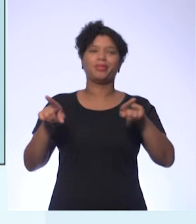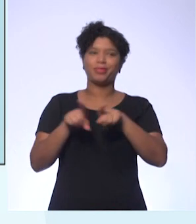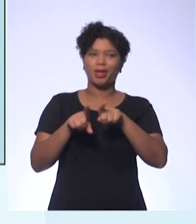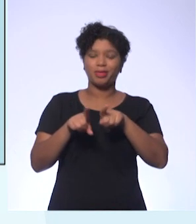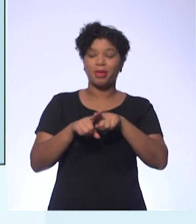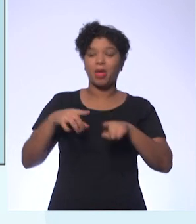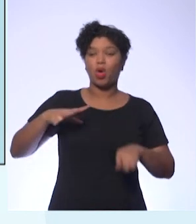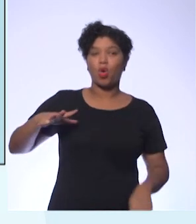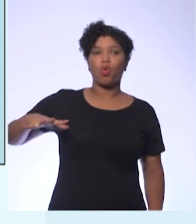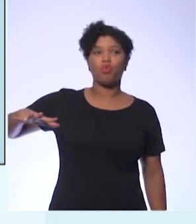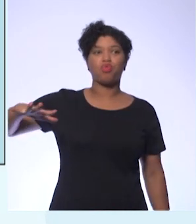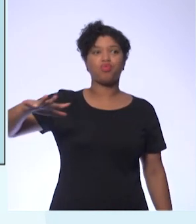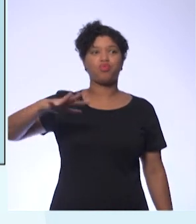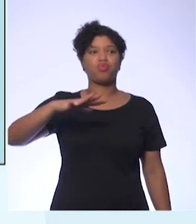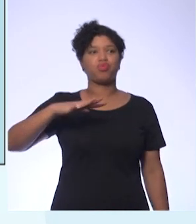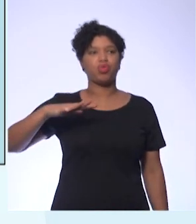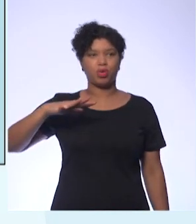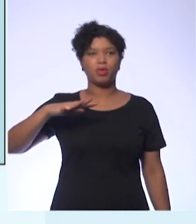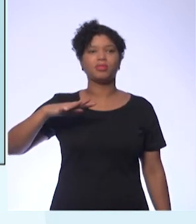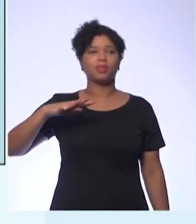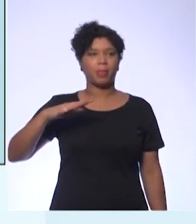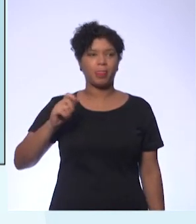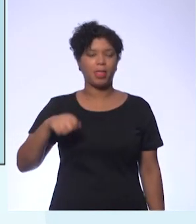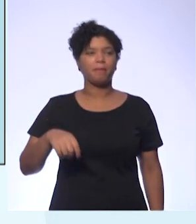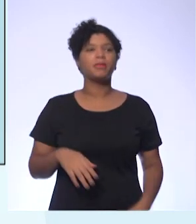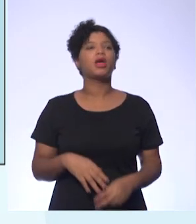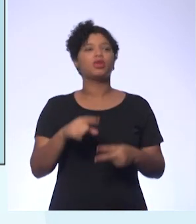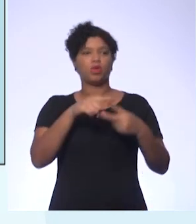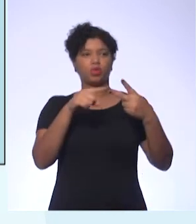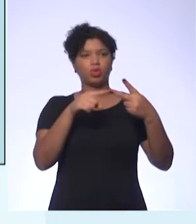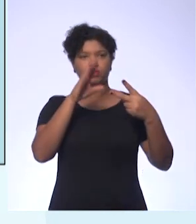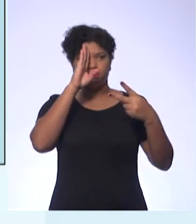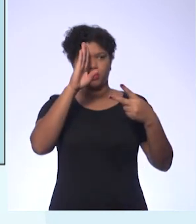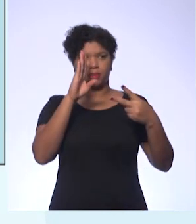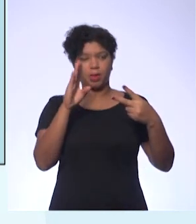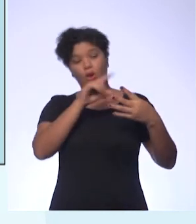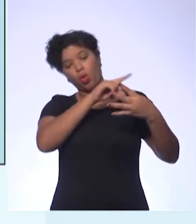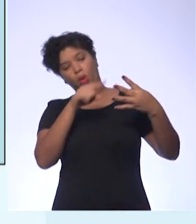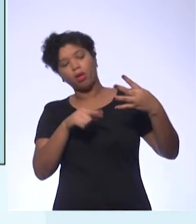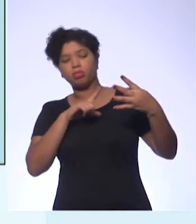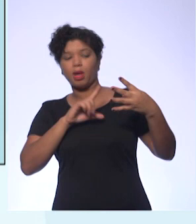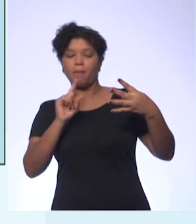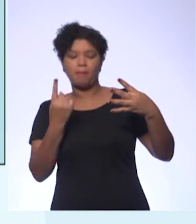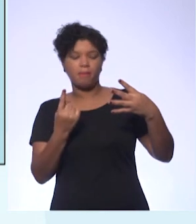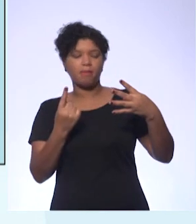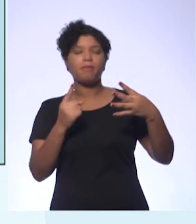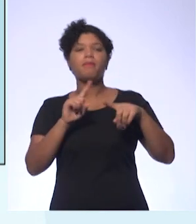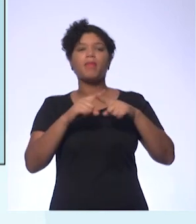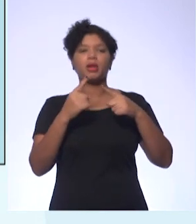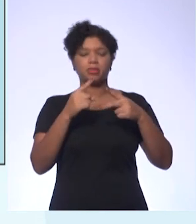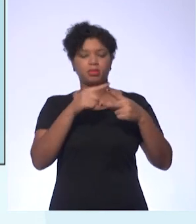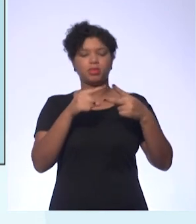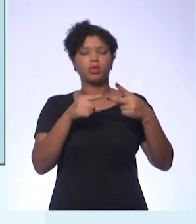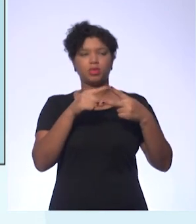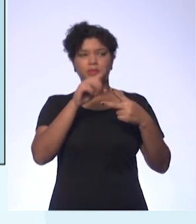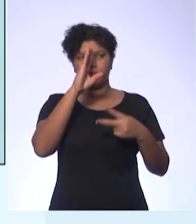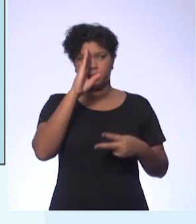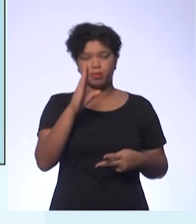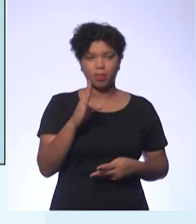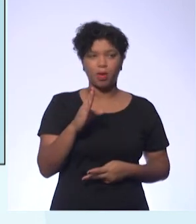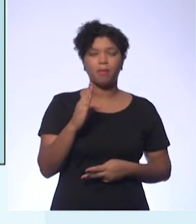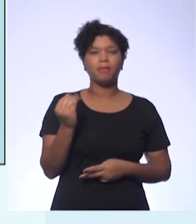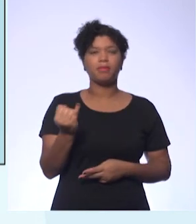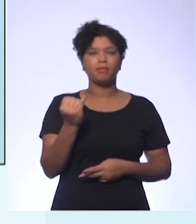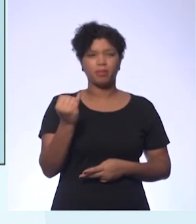falar desses dois pontos que eles são bem importantes. Então, aqui, ó, substituição do trabalho humano por máquinas. Vocês se lembram que nós falávamos muito